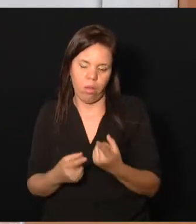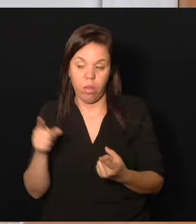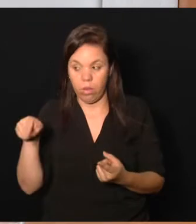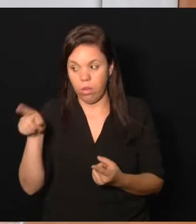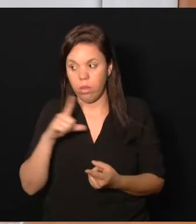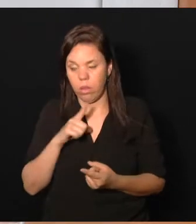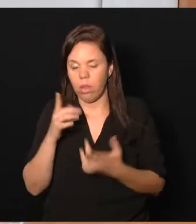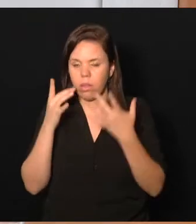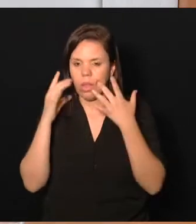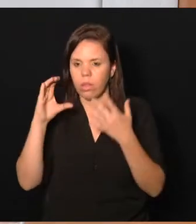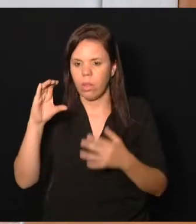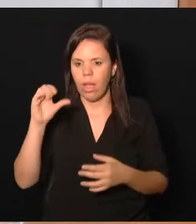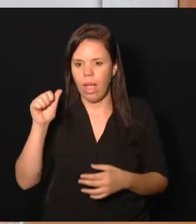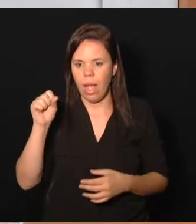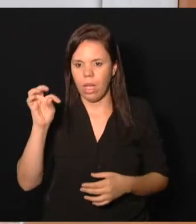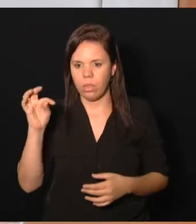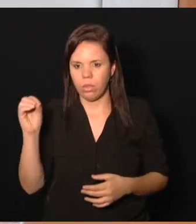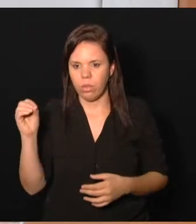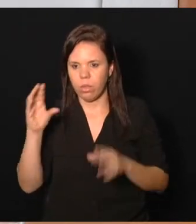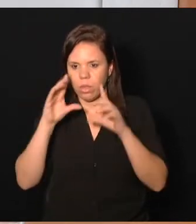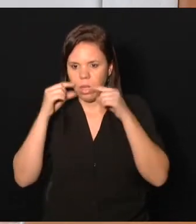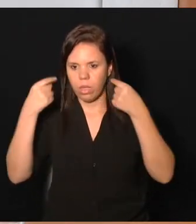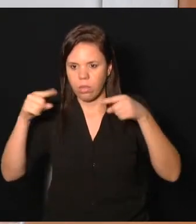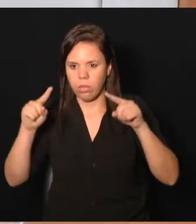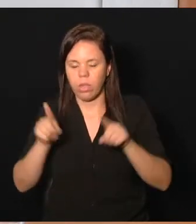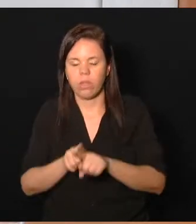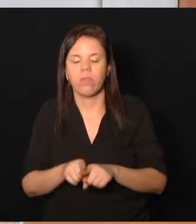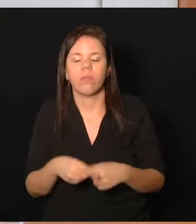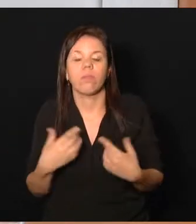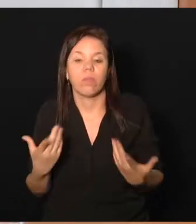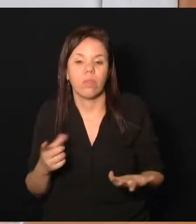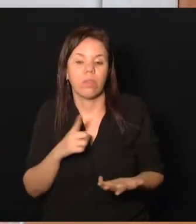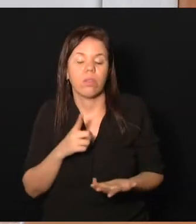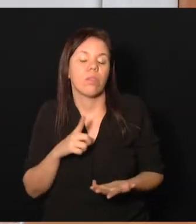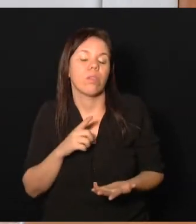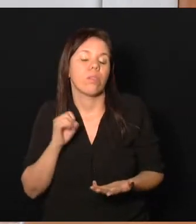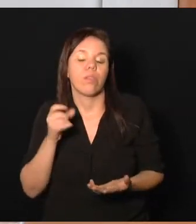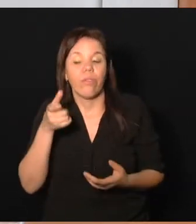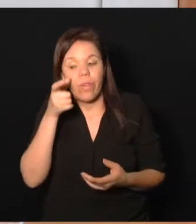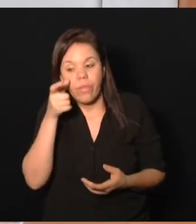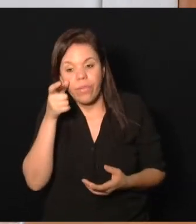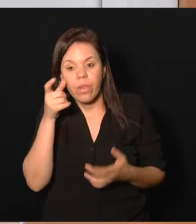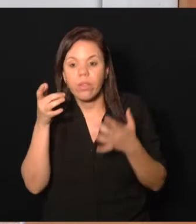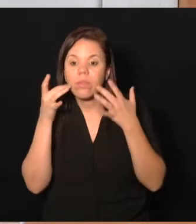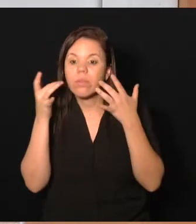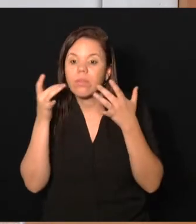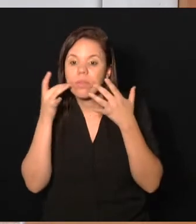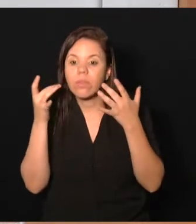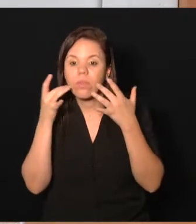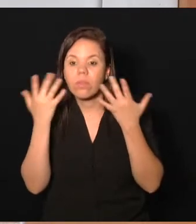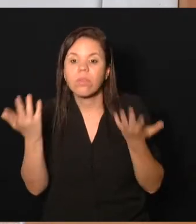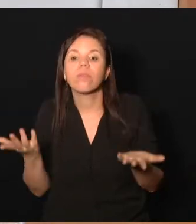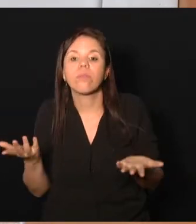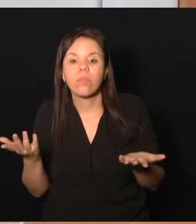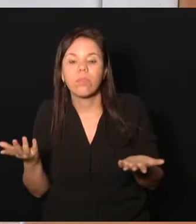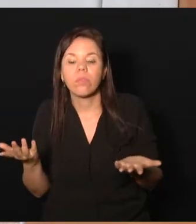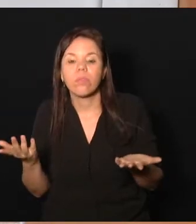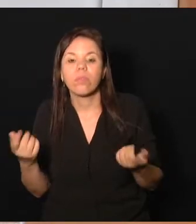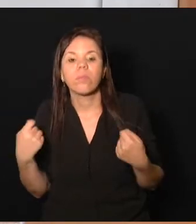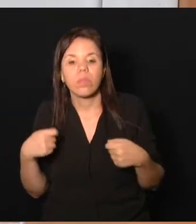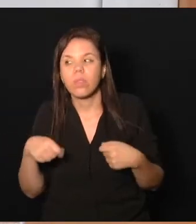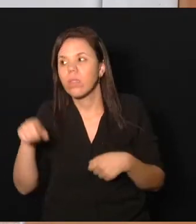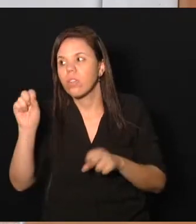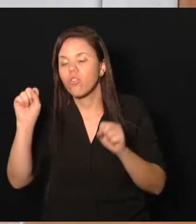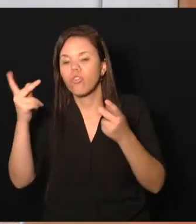Mendes, mas para ele assistir um teatro com costume, ele tem que ir no